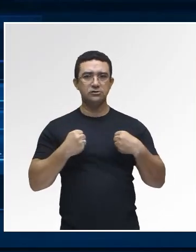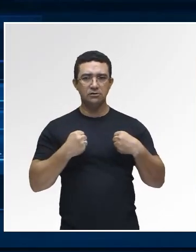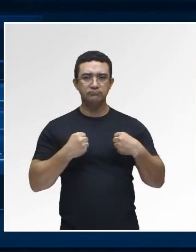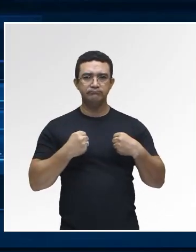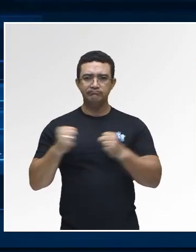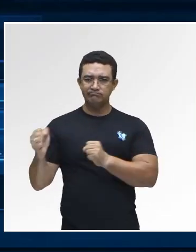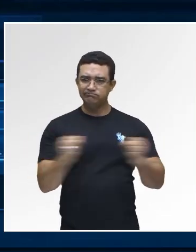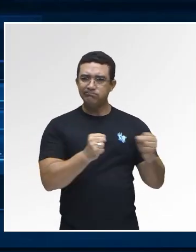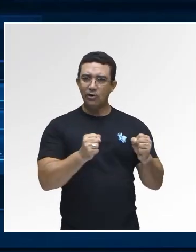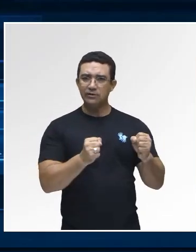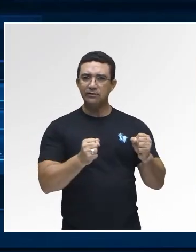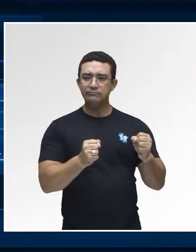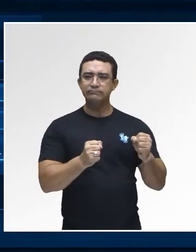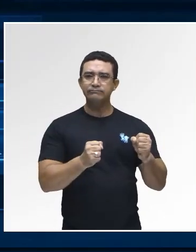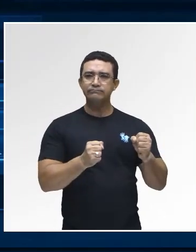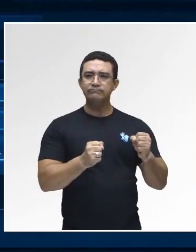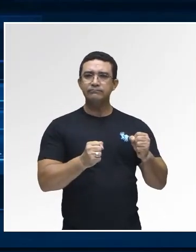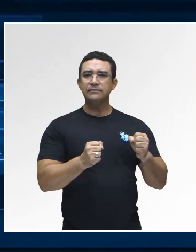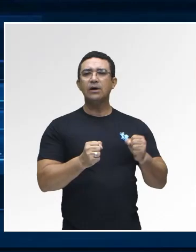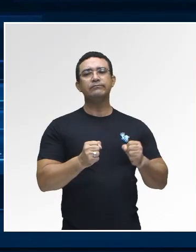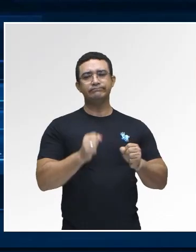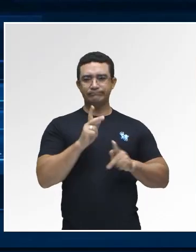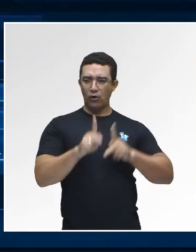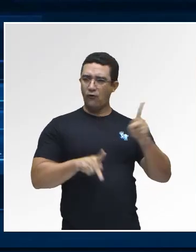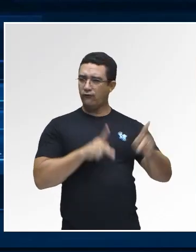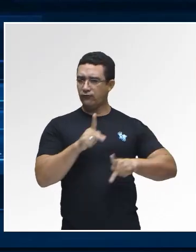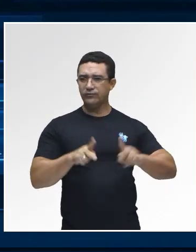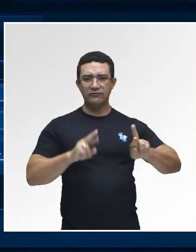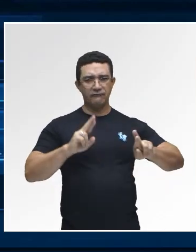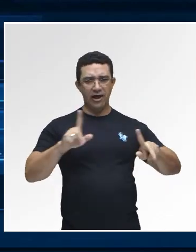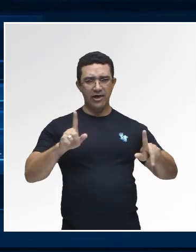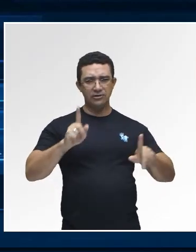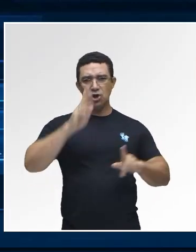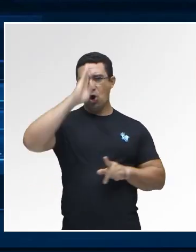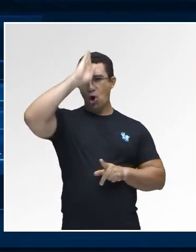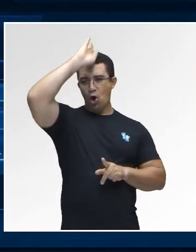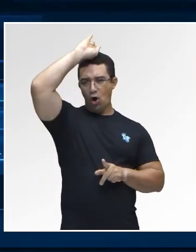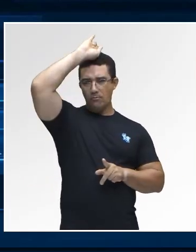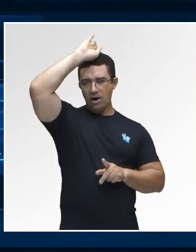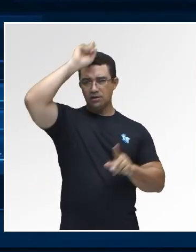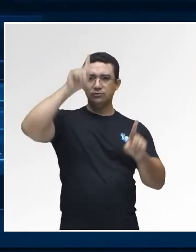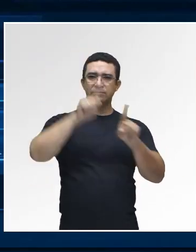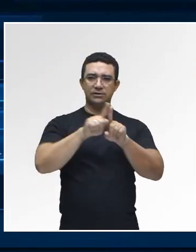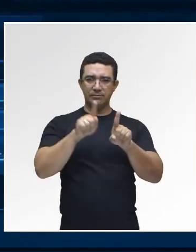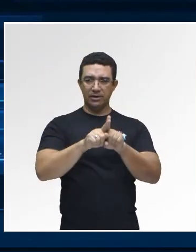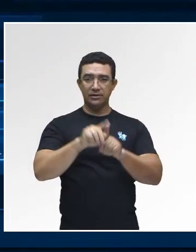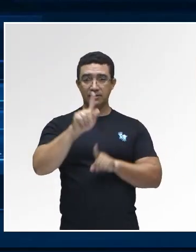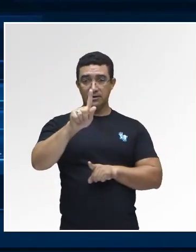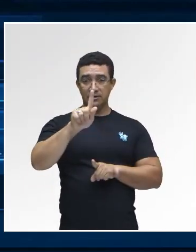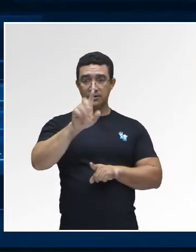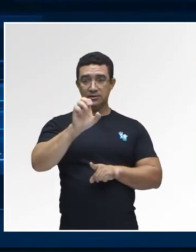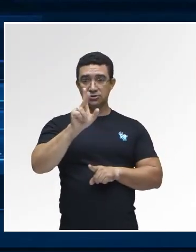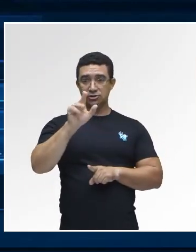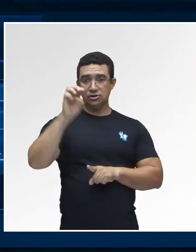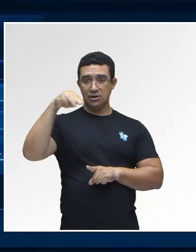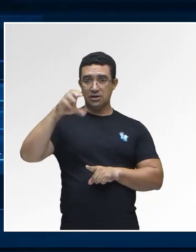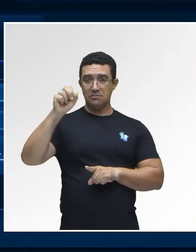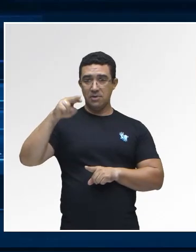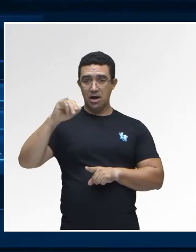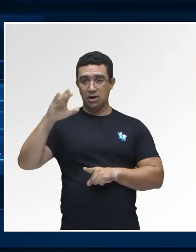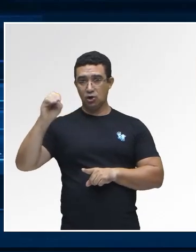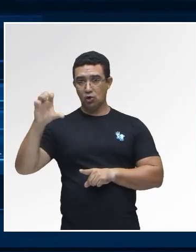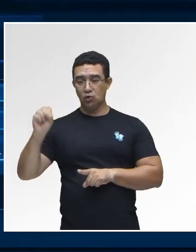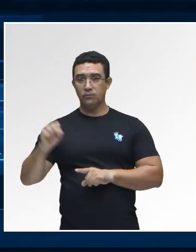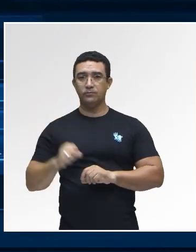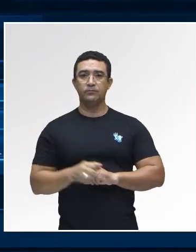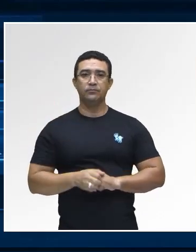povos completamente diferentes. E nós trouxemos para vocês aí um mapa dos reinos bárbaros, não é